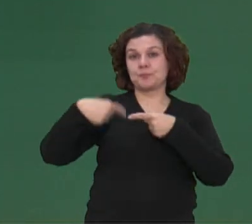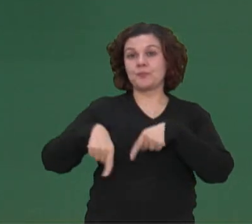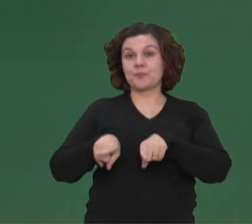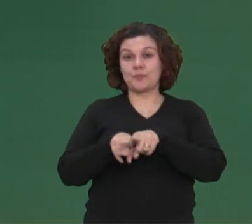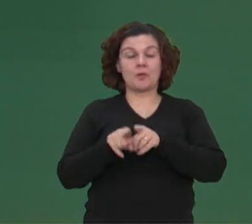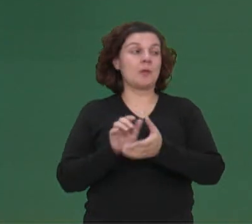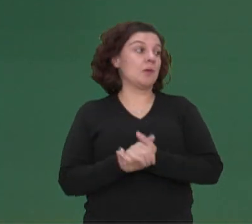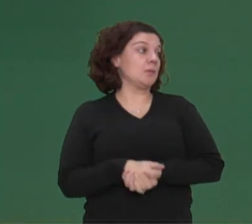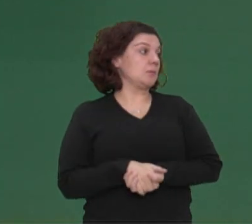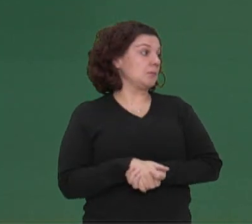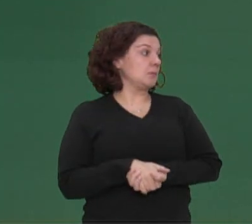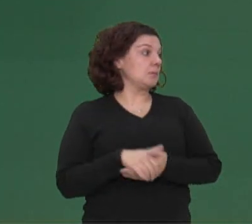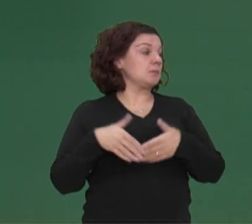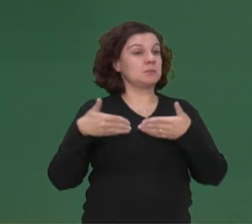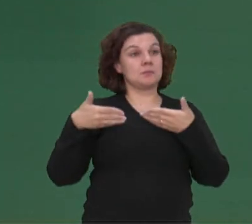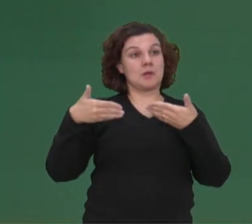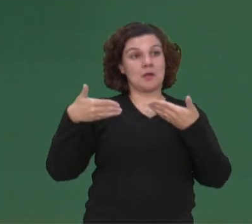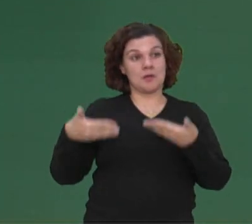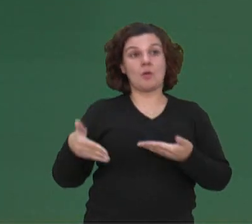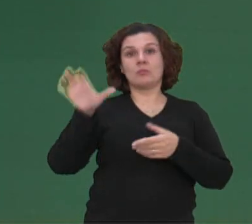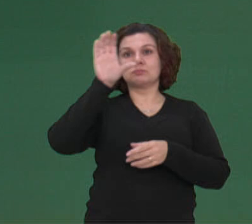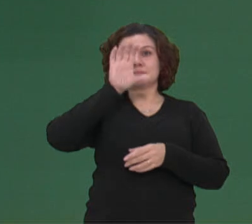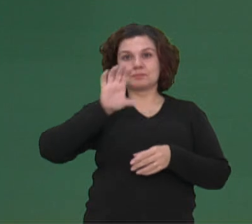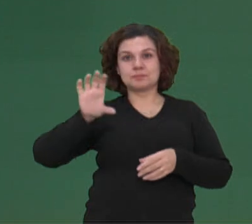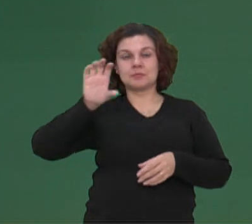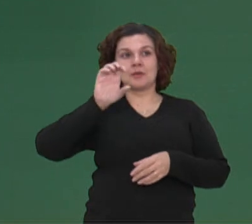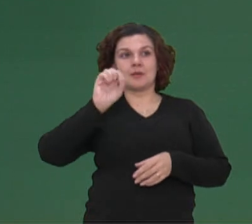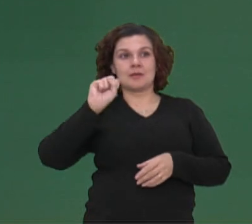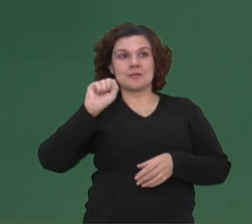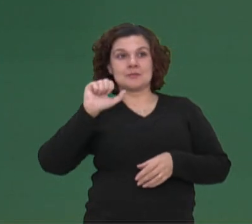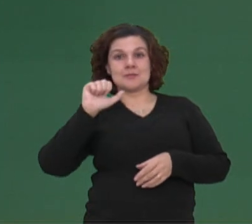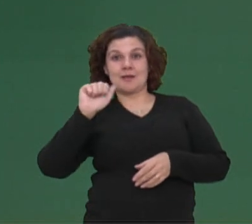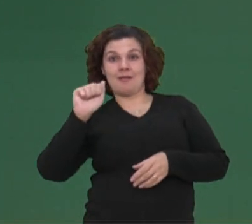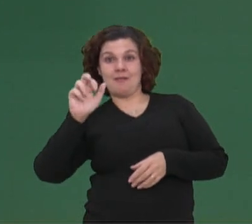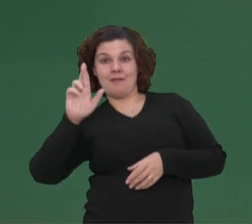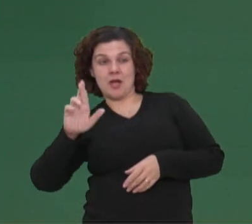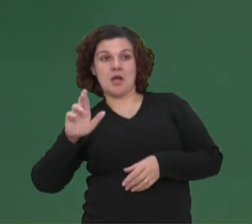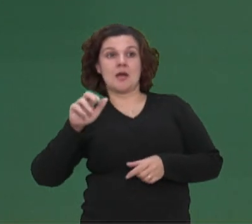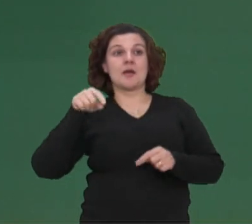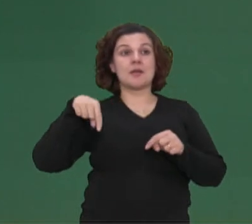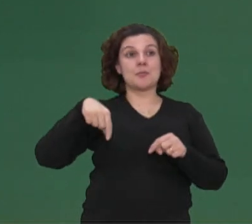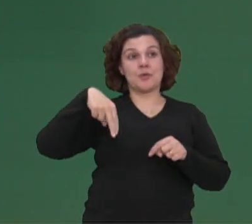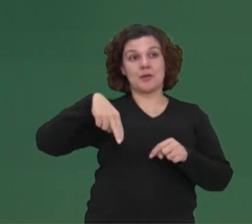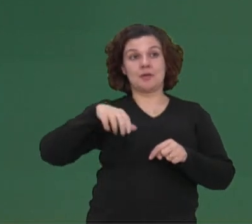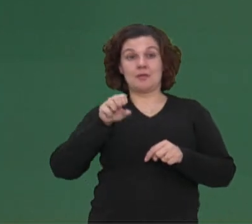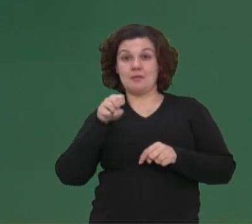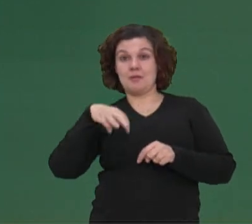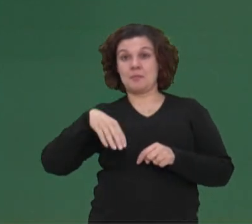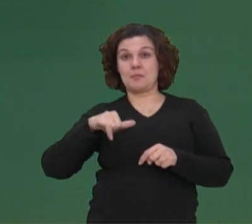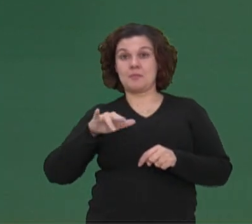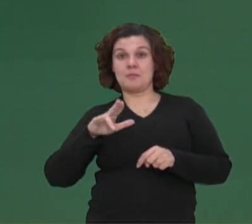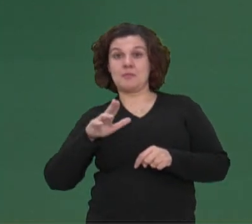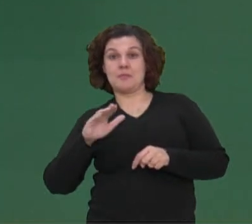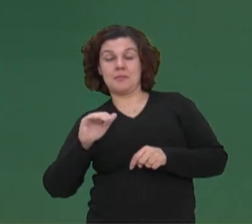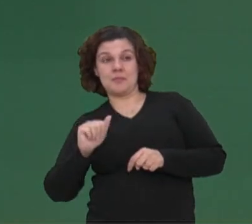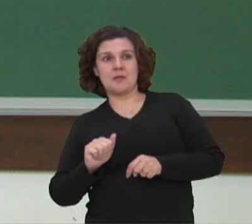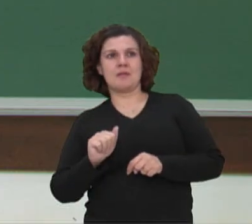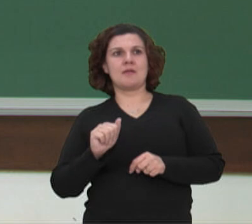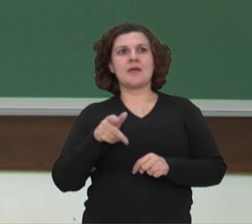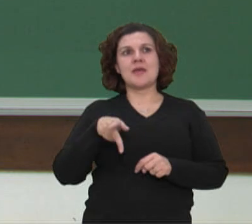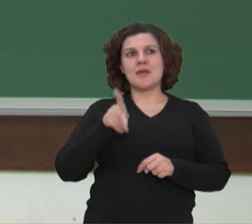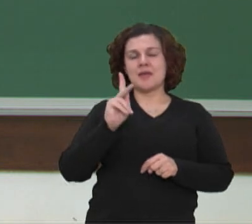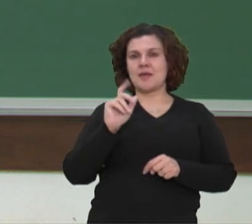Eu separei para vocês aqui o Saara, o deserto da Namíbia e o deserto do Kalahari. Mas espera aí,